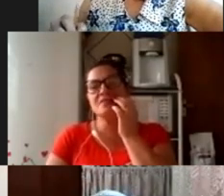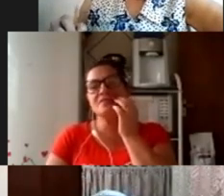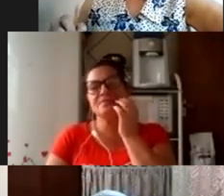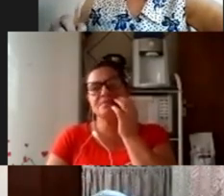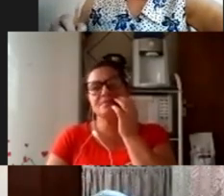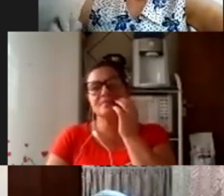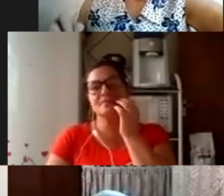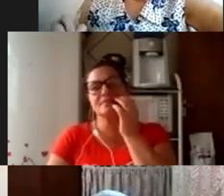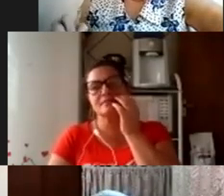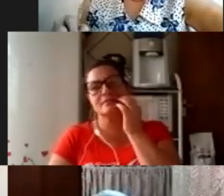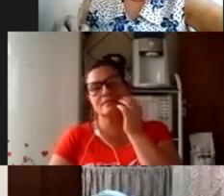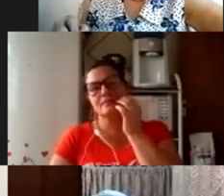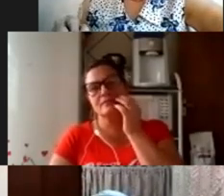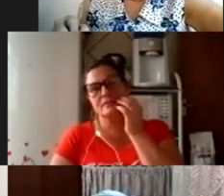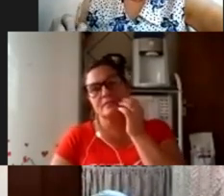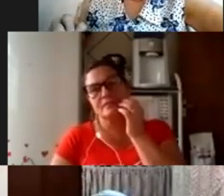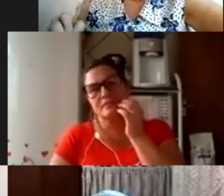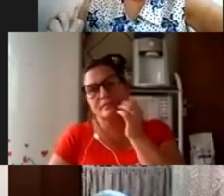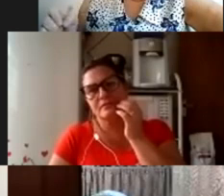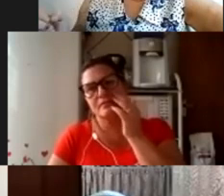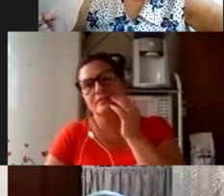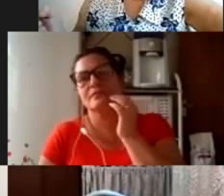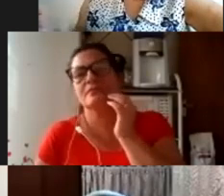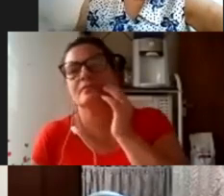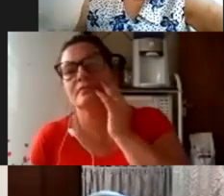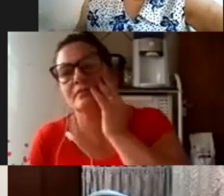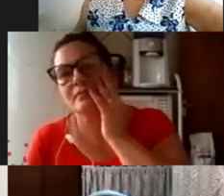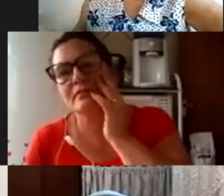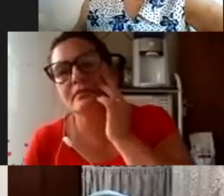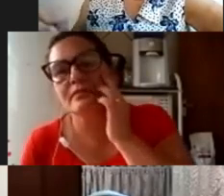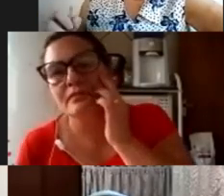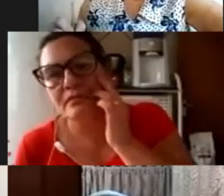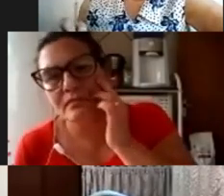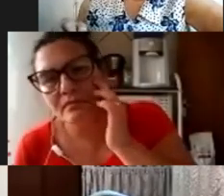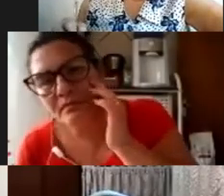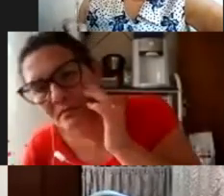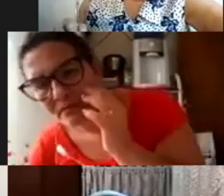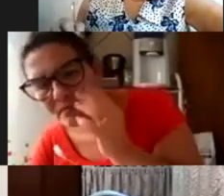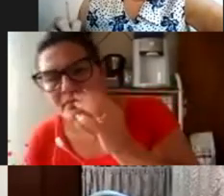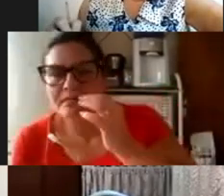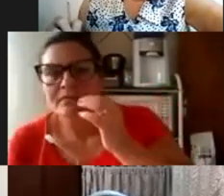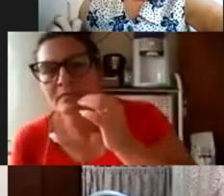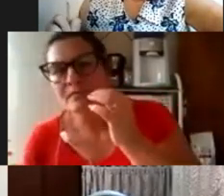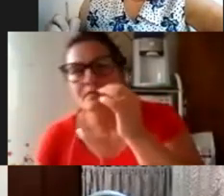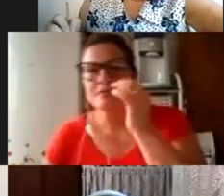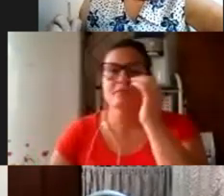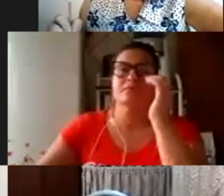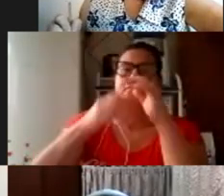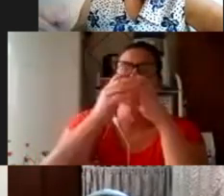que realmente é isso que eu quero para minha vida e por isso que eu fiz de tudo para poder fazer esse investimento